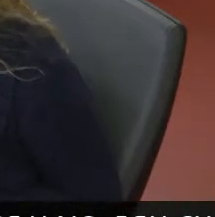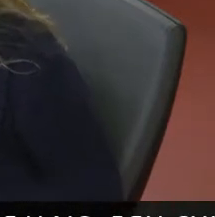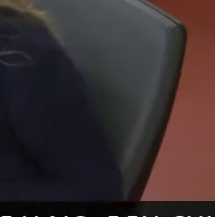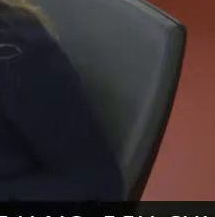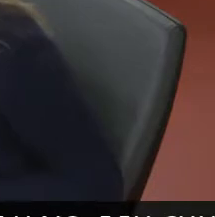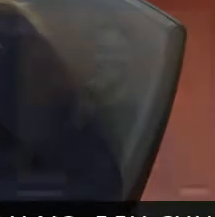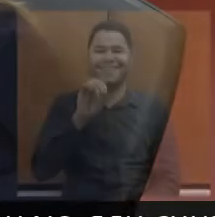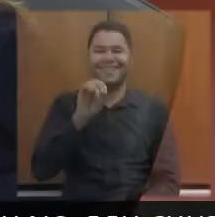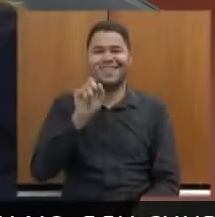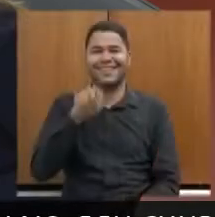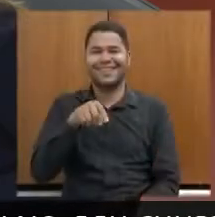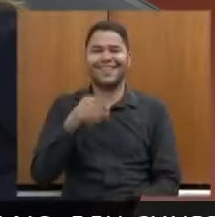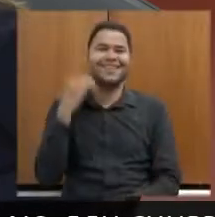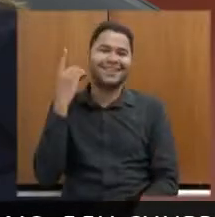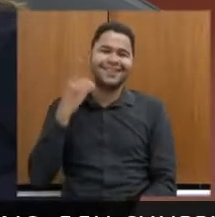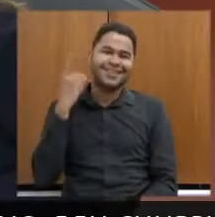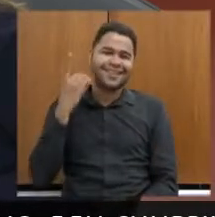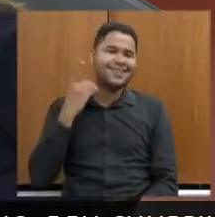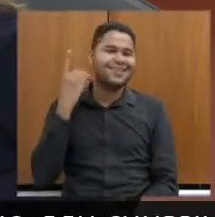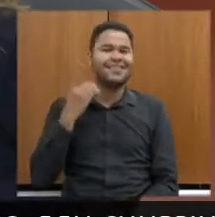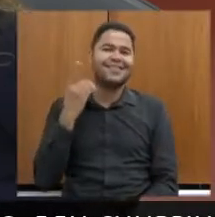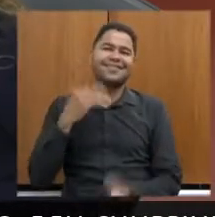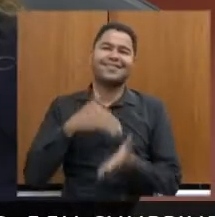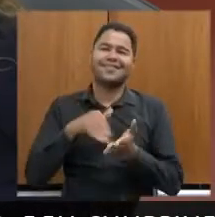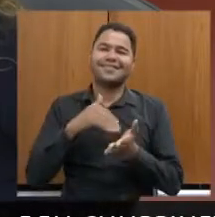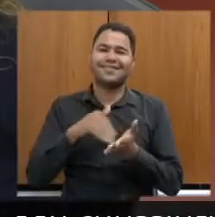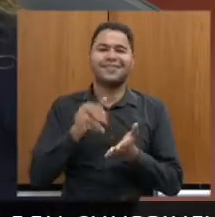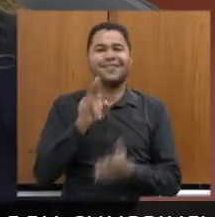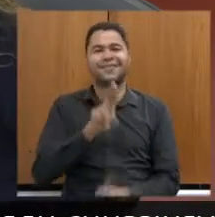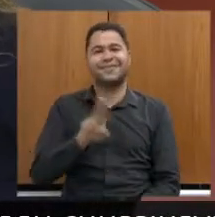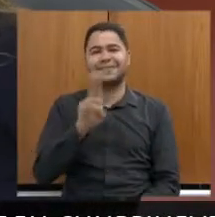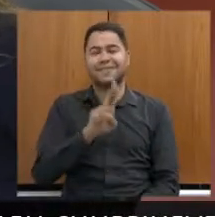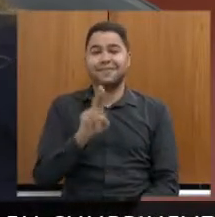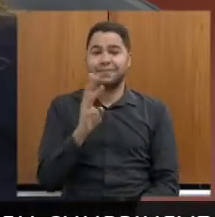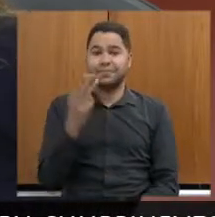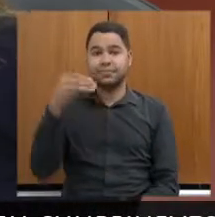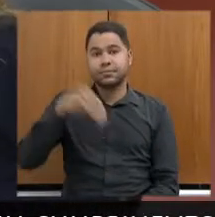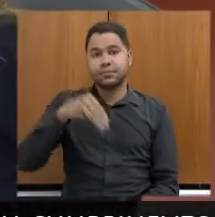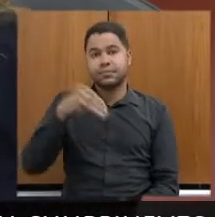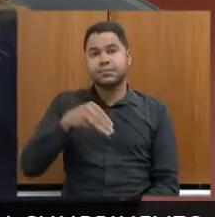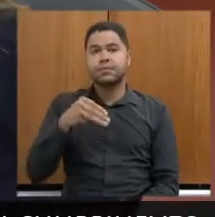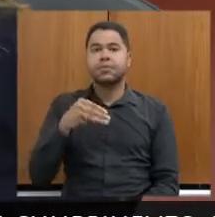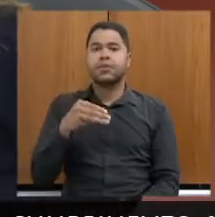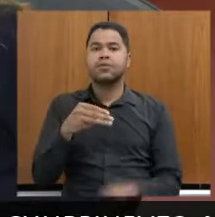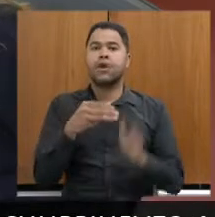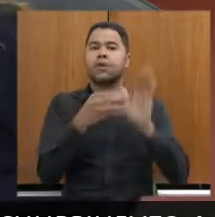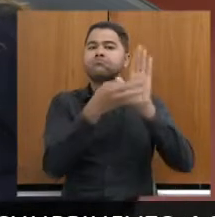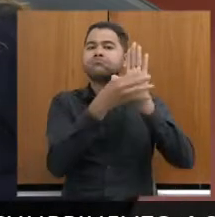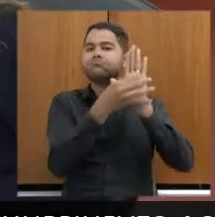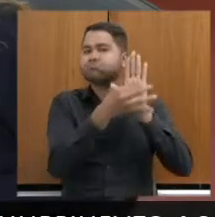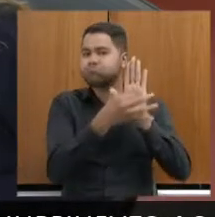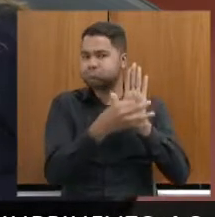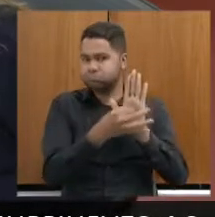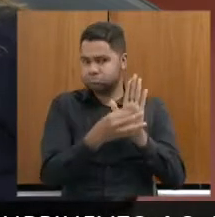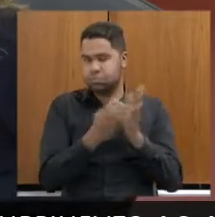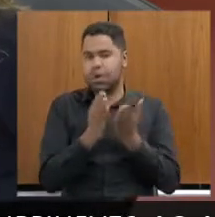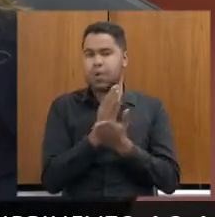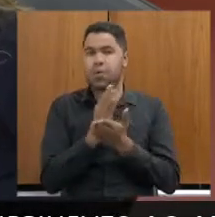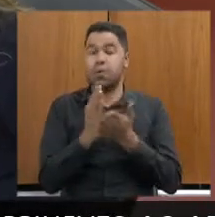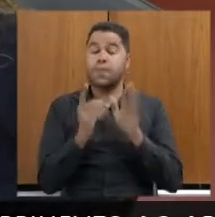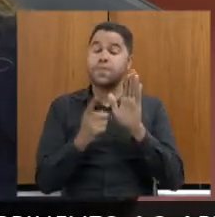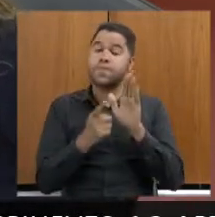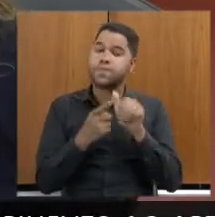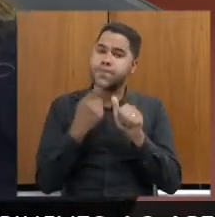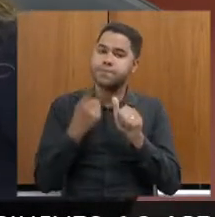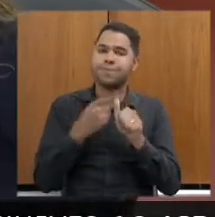demais deputados deputados secretários vou utilizar meus três minutos para fazer algumas observações meu